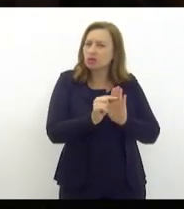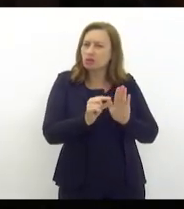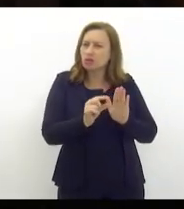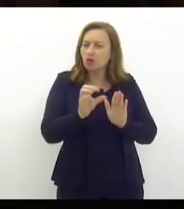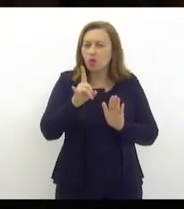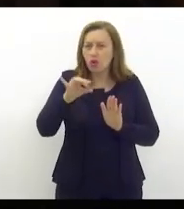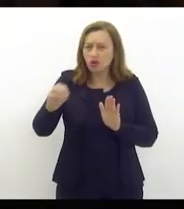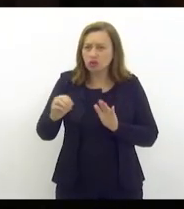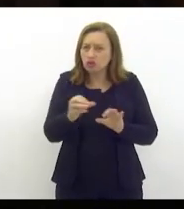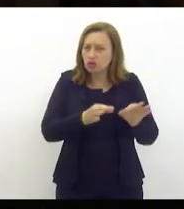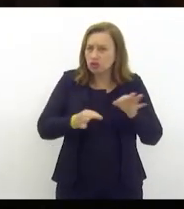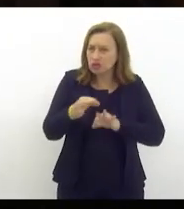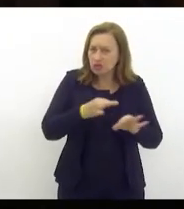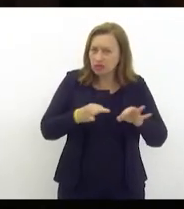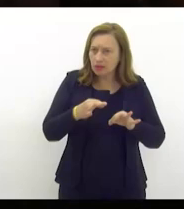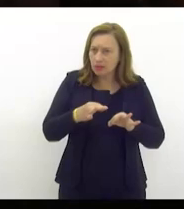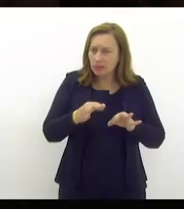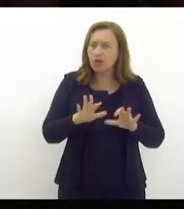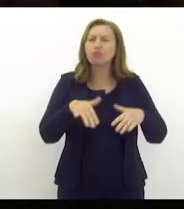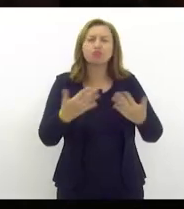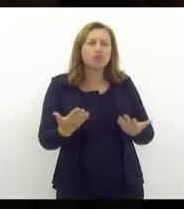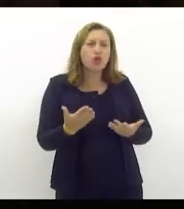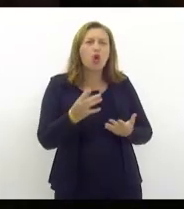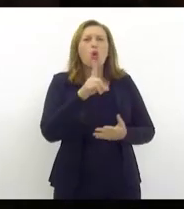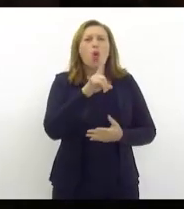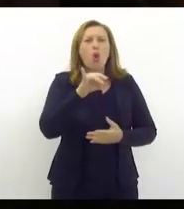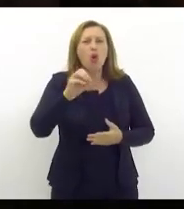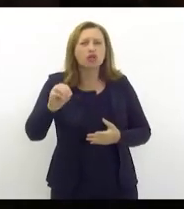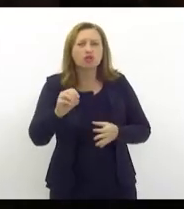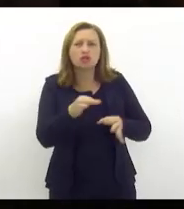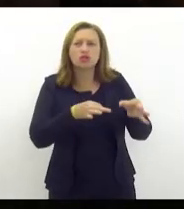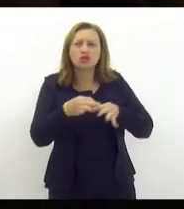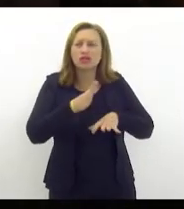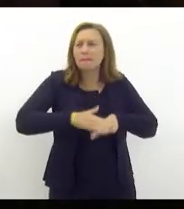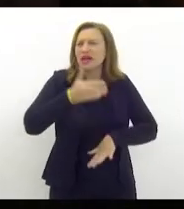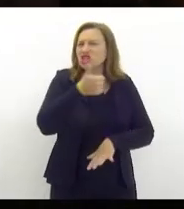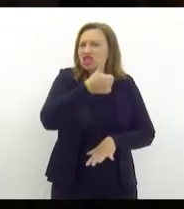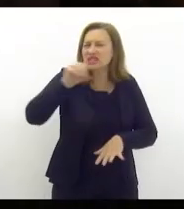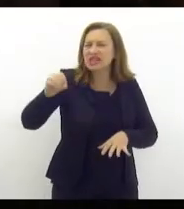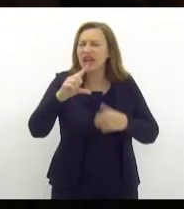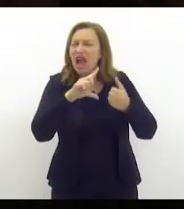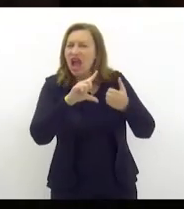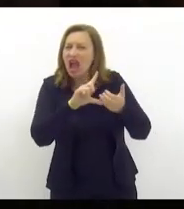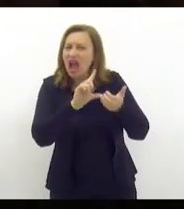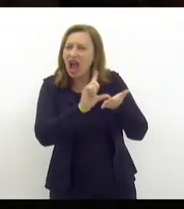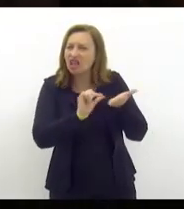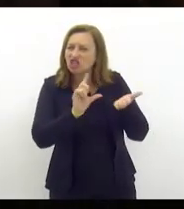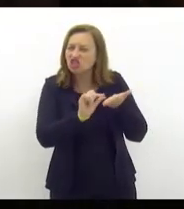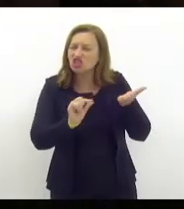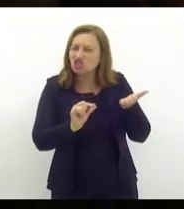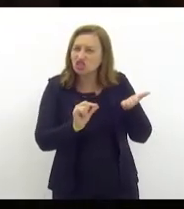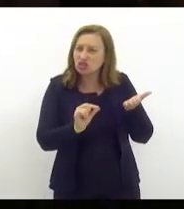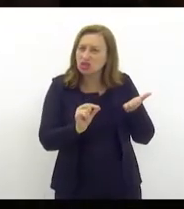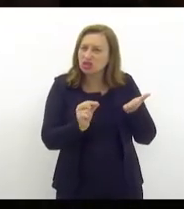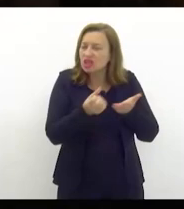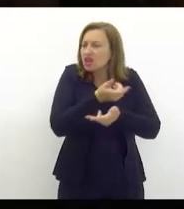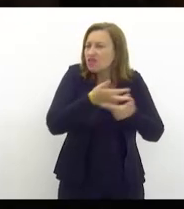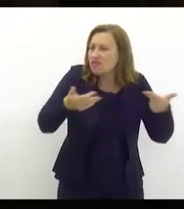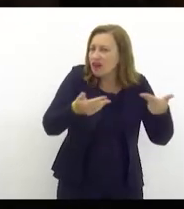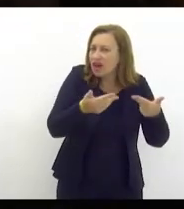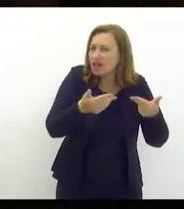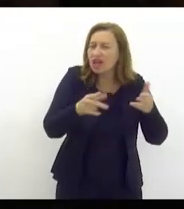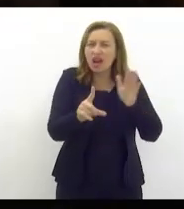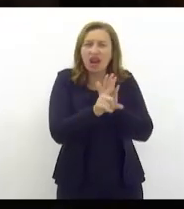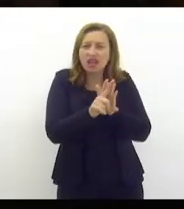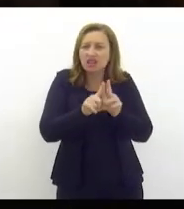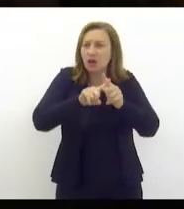Organização. O Código de Organização tem mais de 100 artigos e uma meia dúzia de leis que os